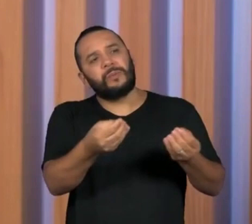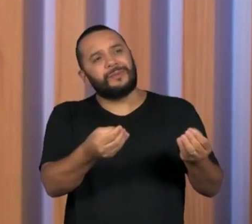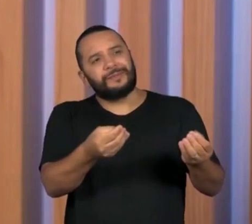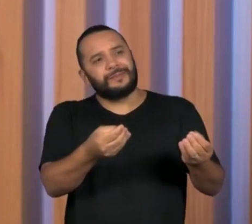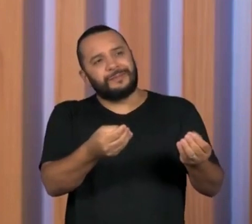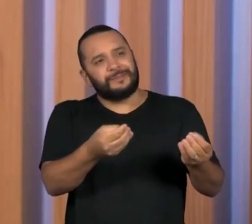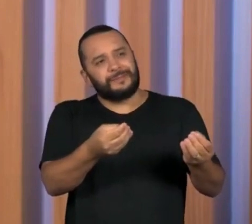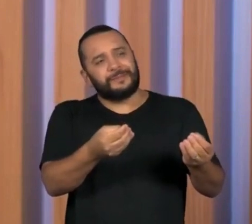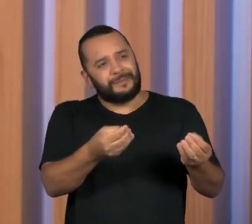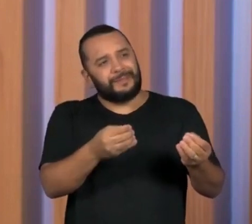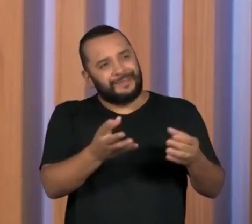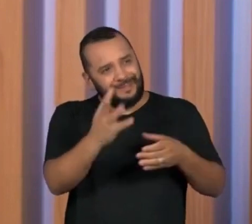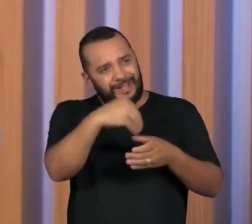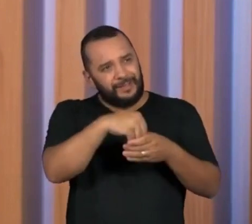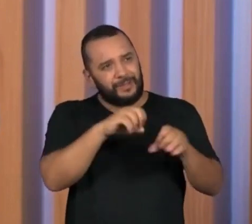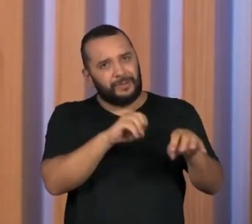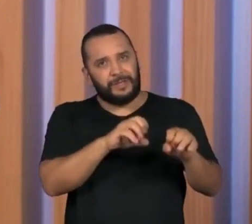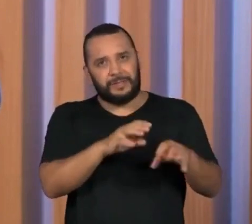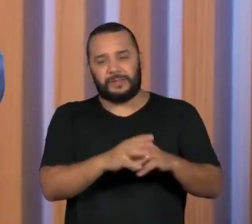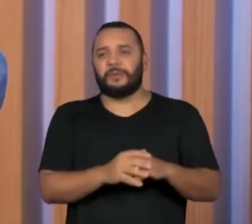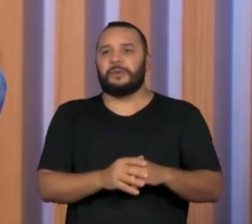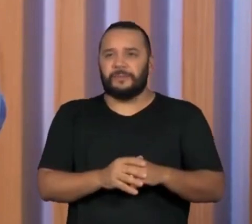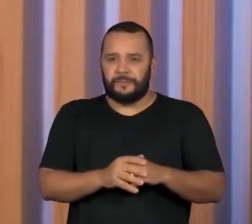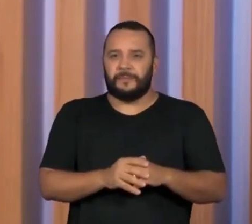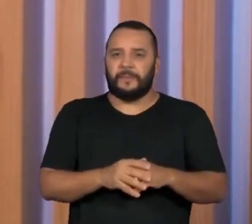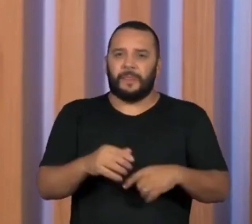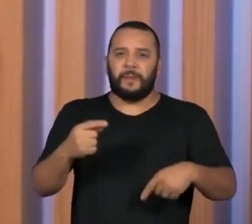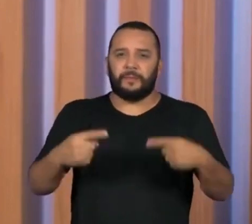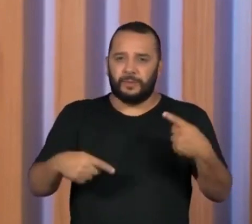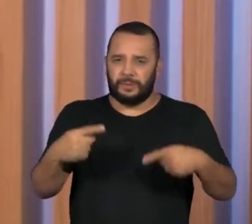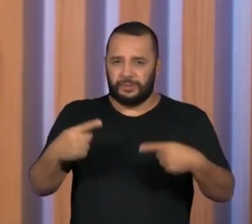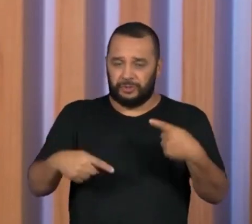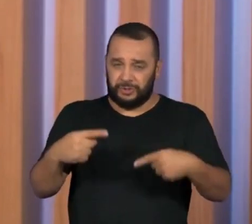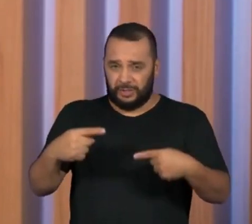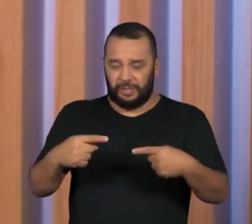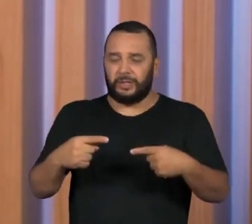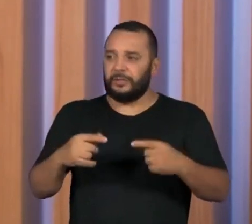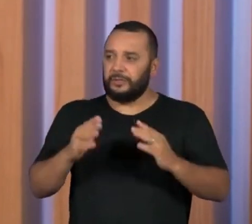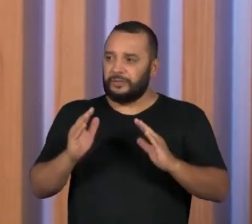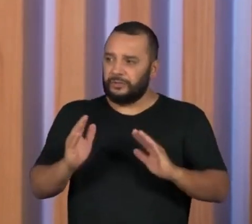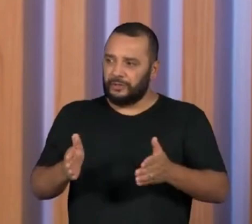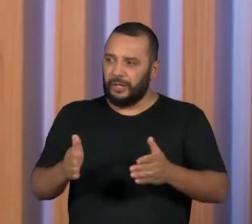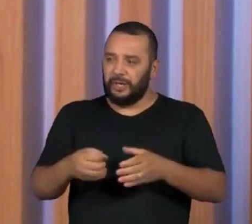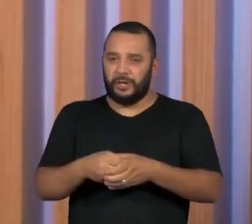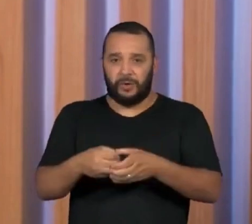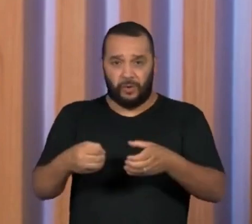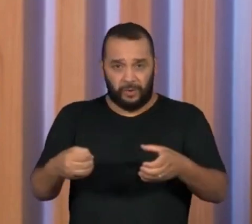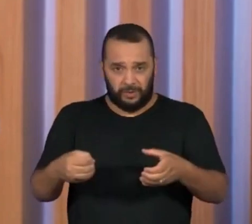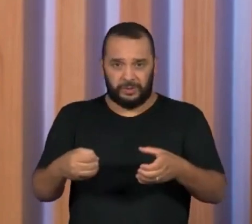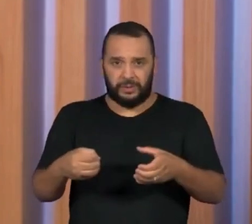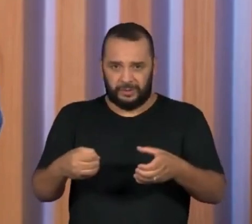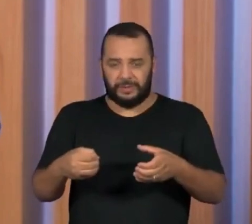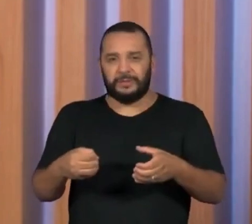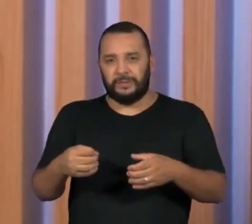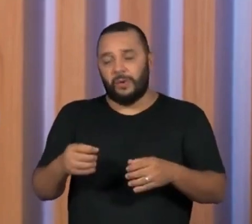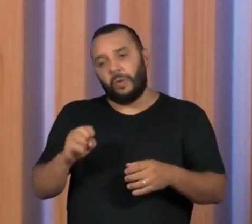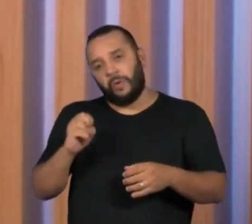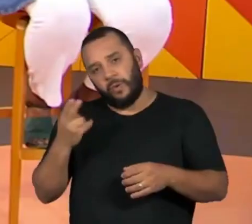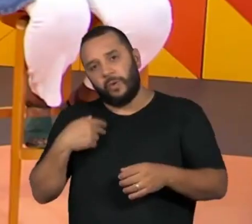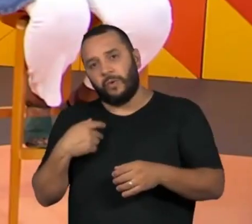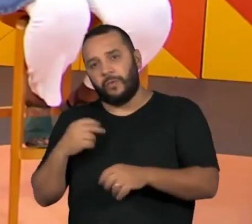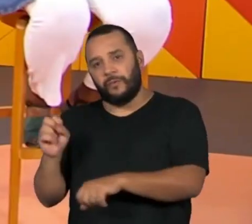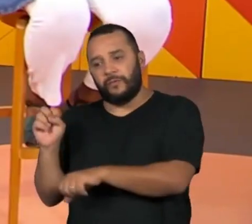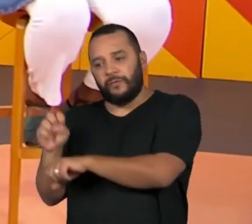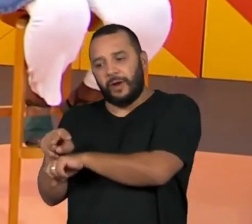a política de costas que a gente possa pensar também nós políticas e de reserva de vagas nas